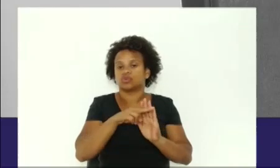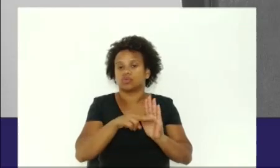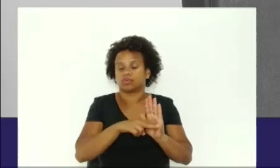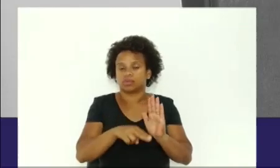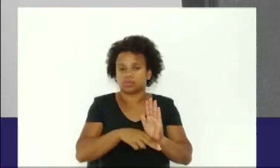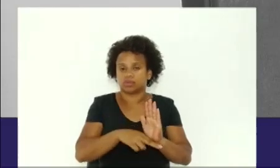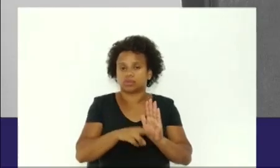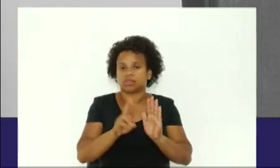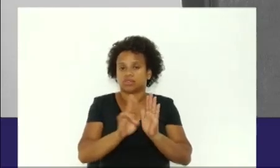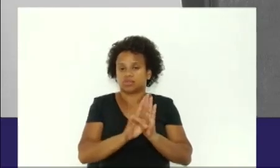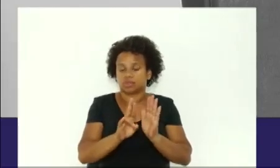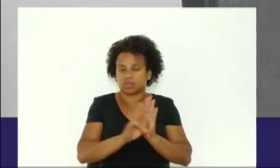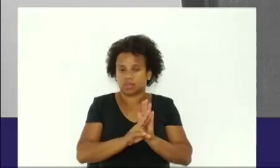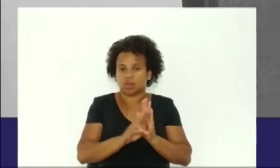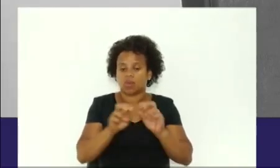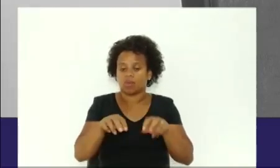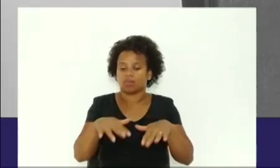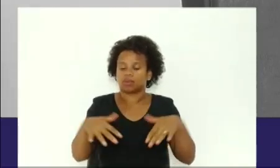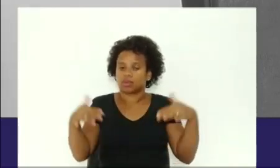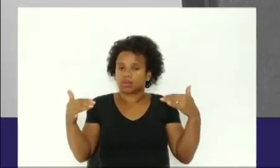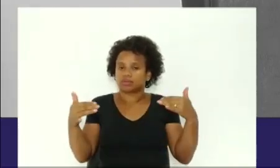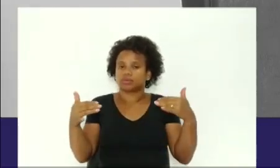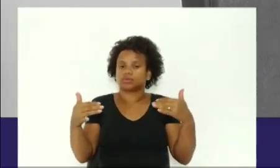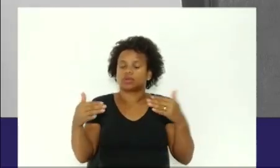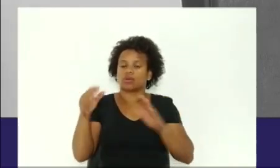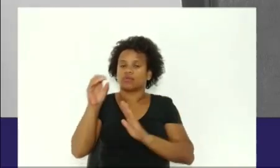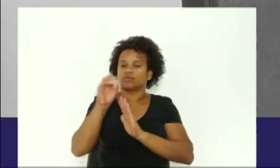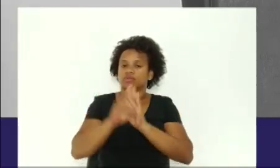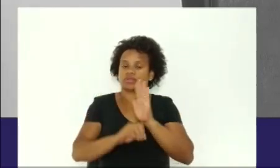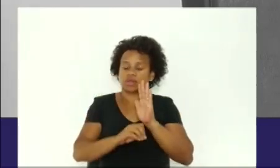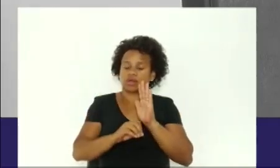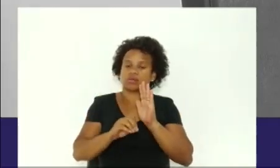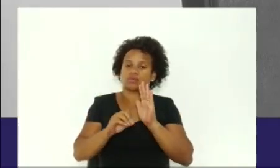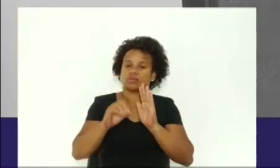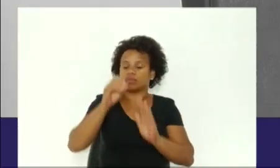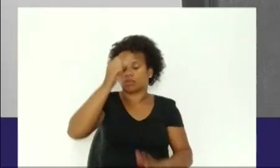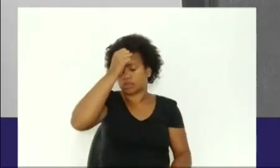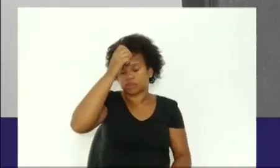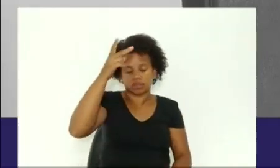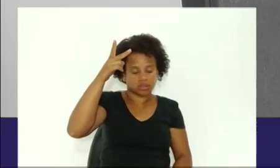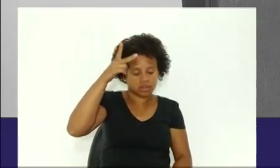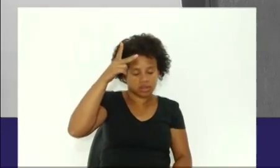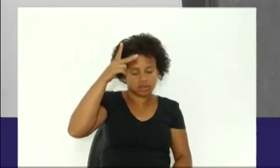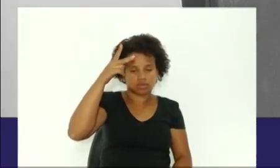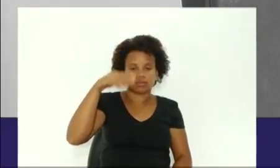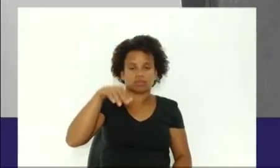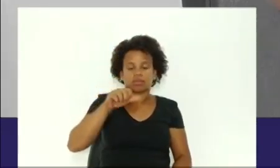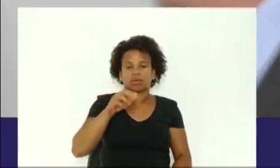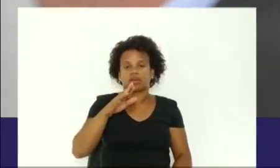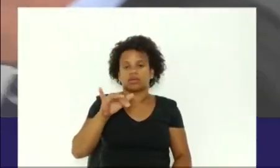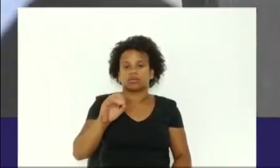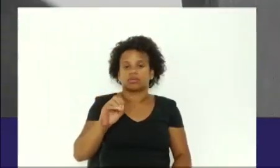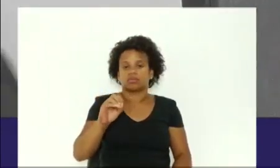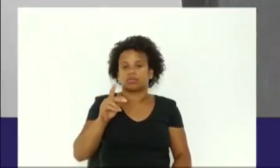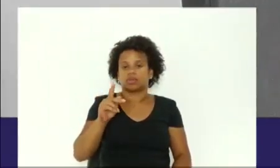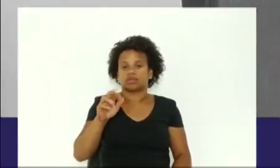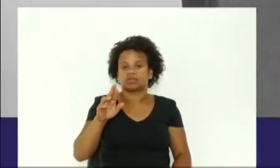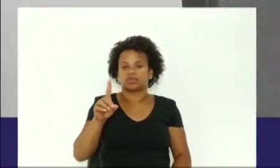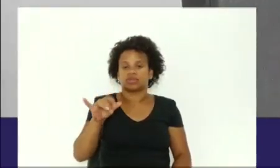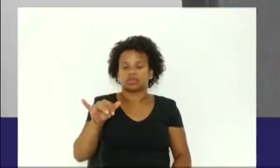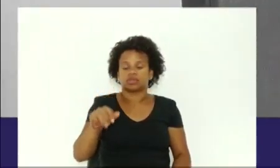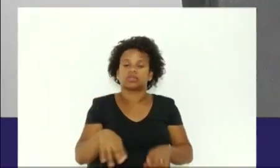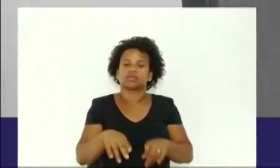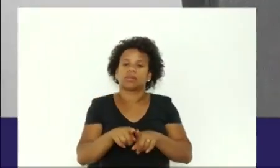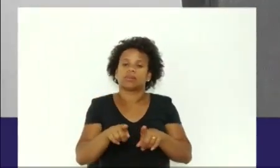regimentais, ouvido o plenário, seja oficiado o excelentíssimo prefeito Mário Eduardo Pardini Afonseca e ao secretário de Esportes